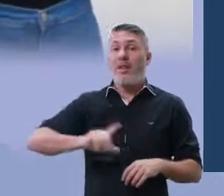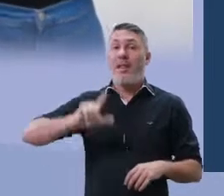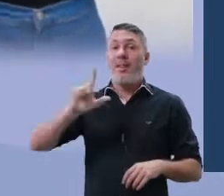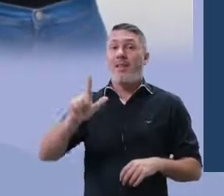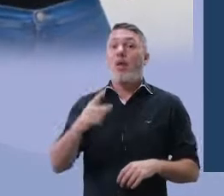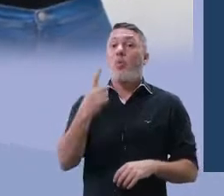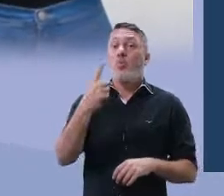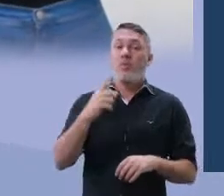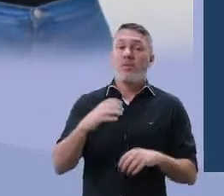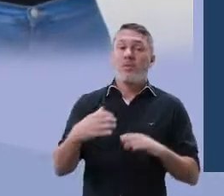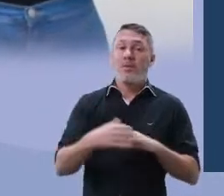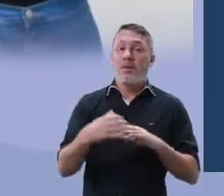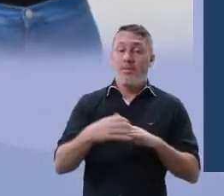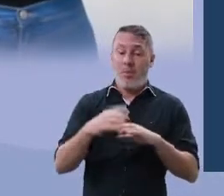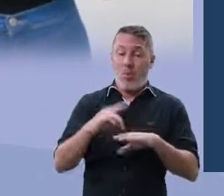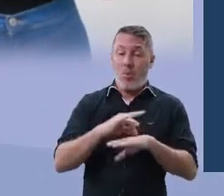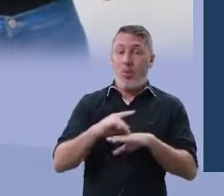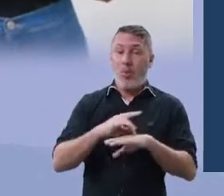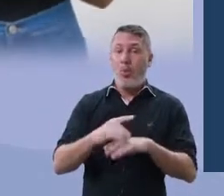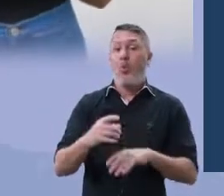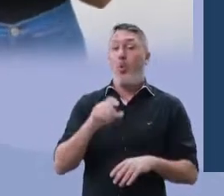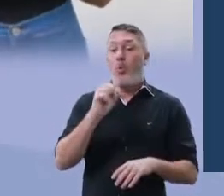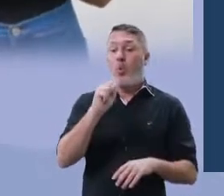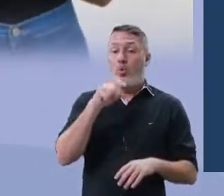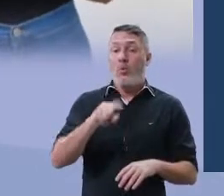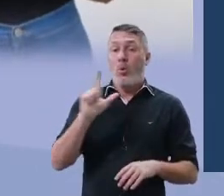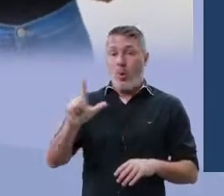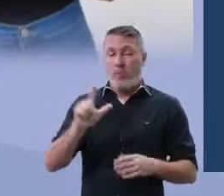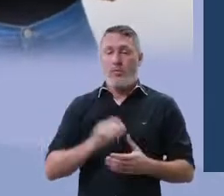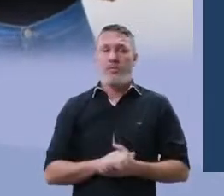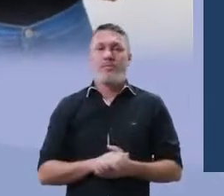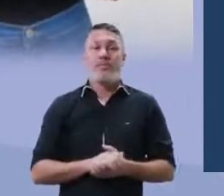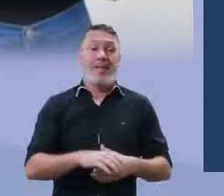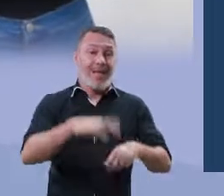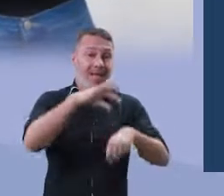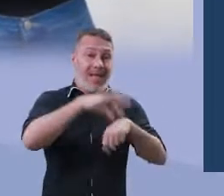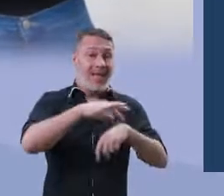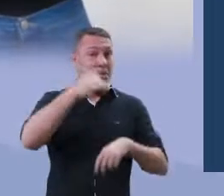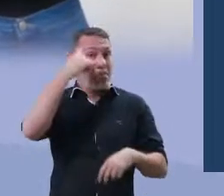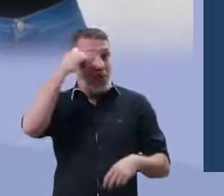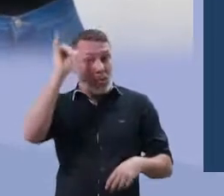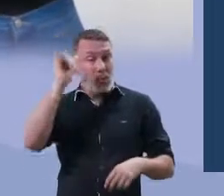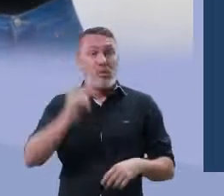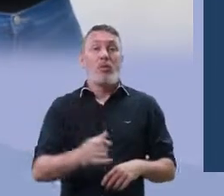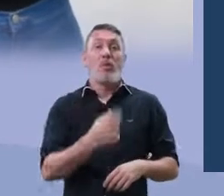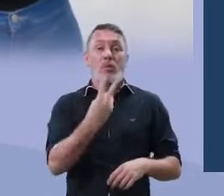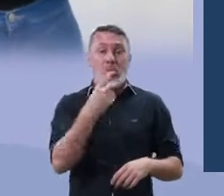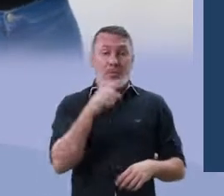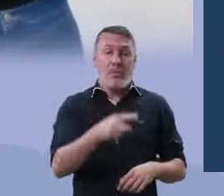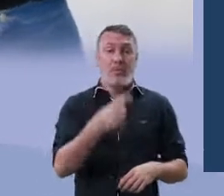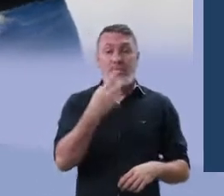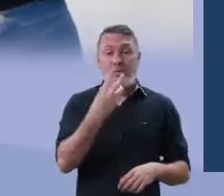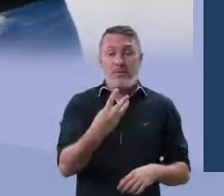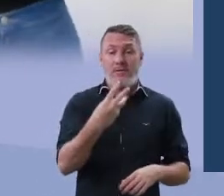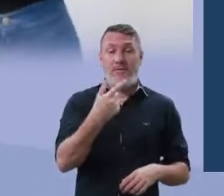utilizados indiretamente. 8.000. E quando a gente fala aí da carne bovina, é